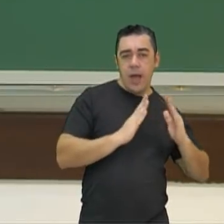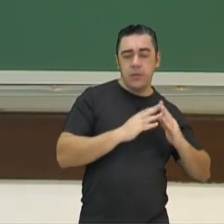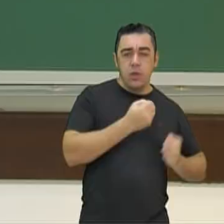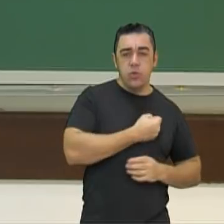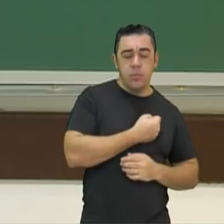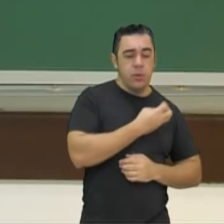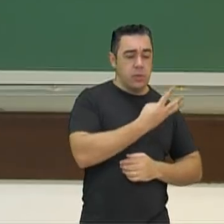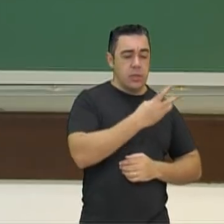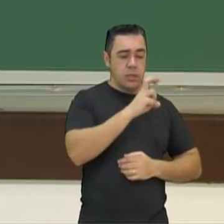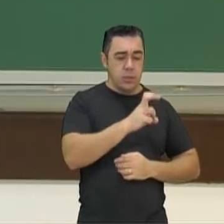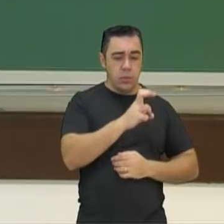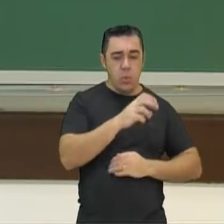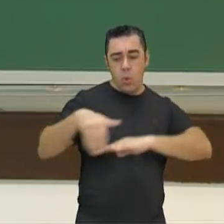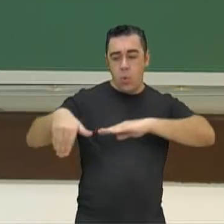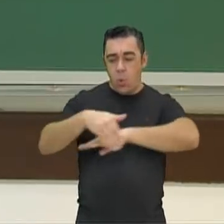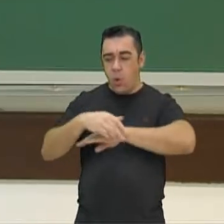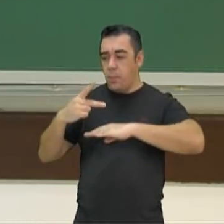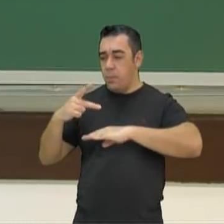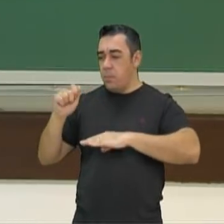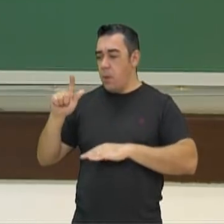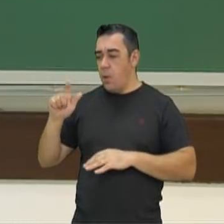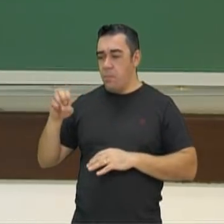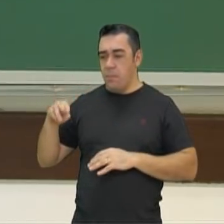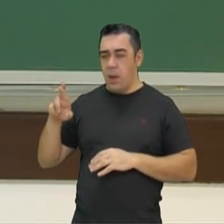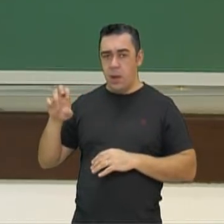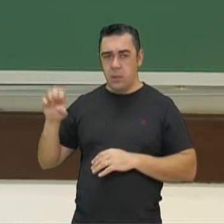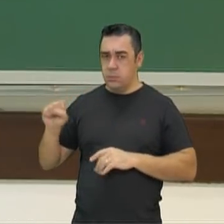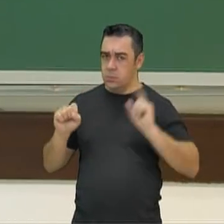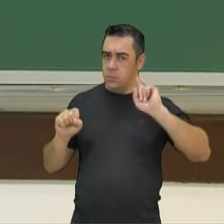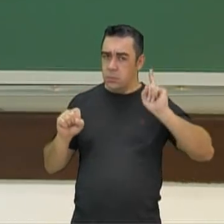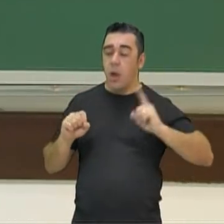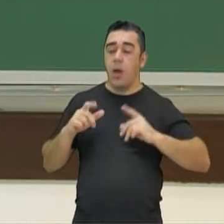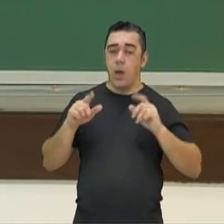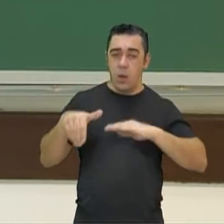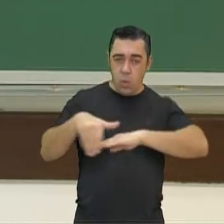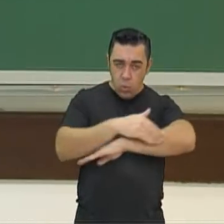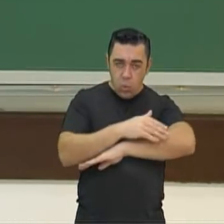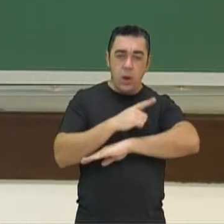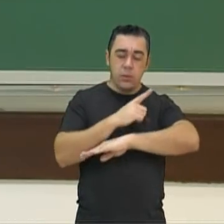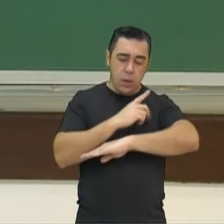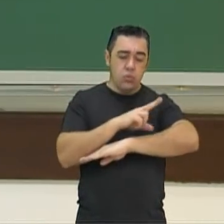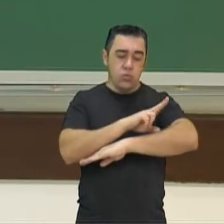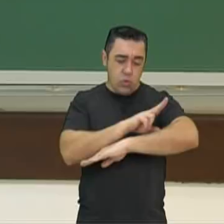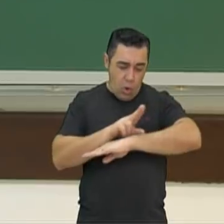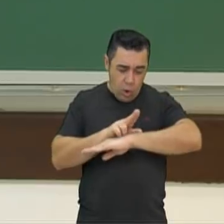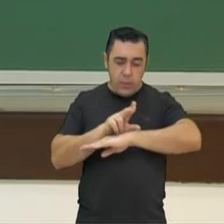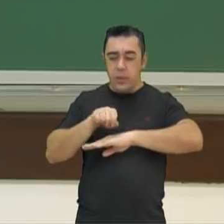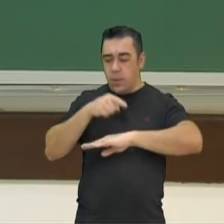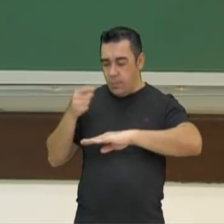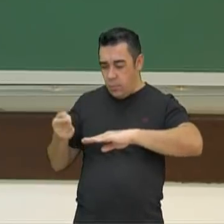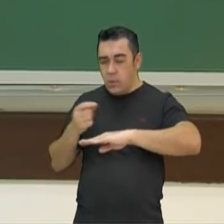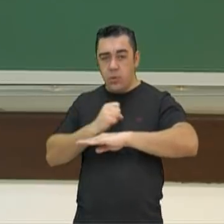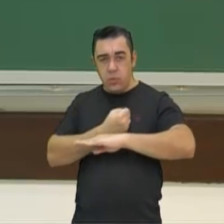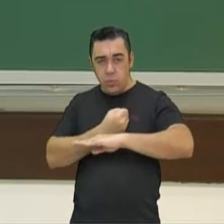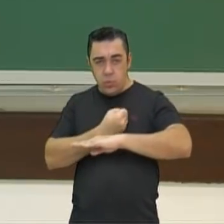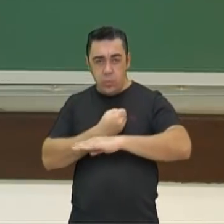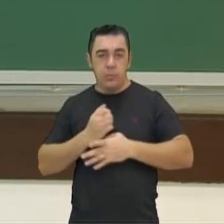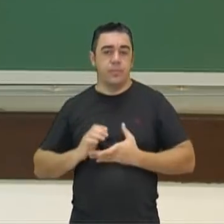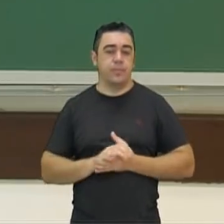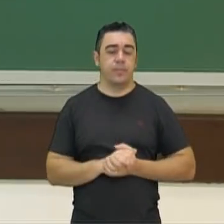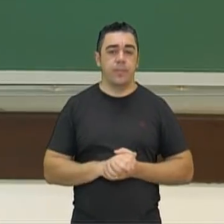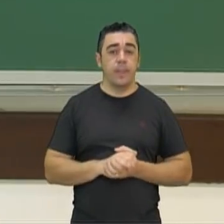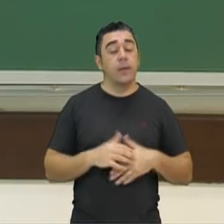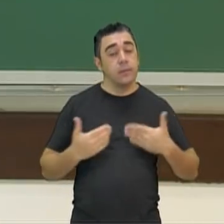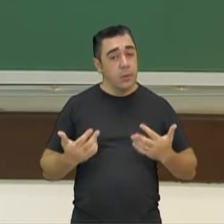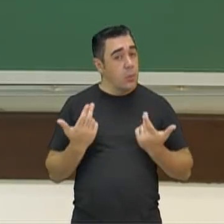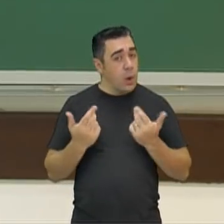existe. Então vai ser da mesma forma que a gente vê o endereço da nossa casa, vai ser o endereço do tabuleiro. Né? Primeiro escreve-se o nome da rua,